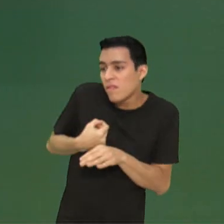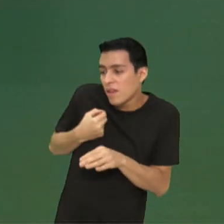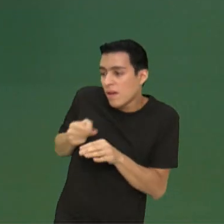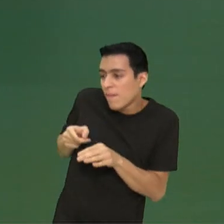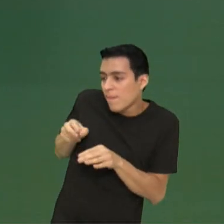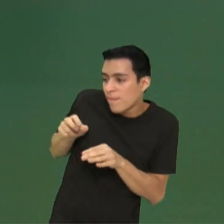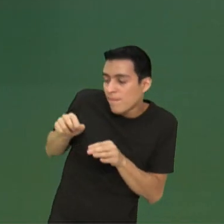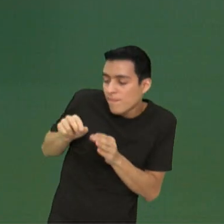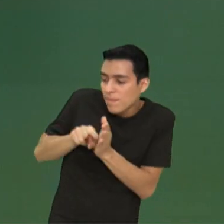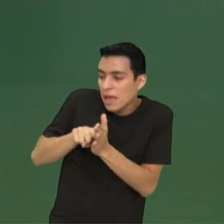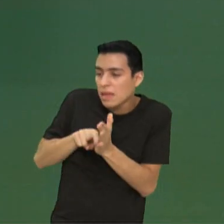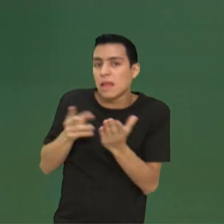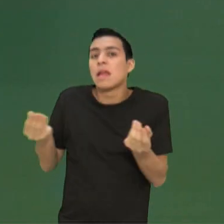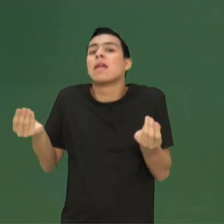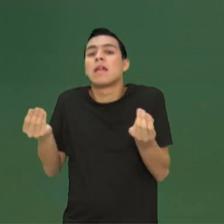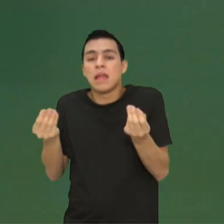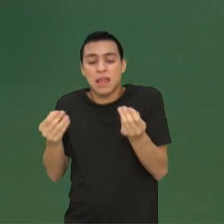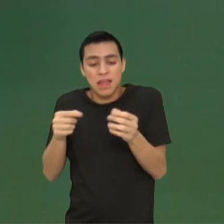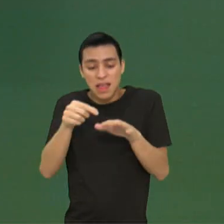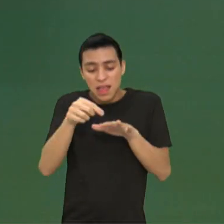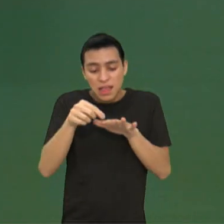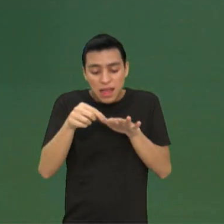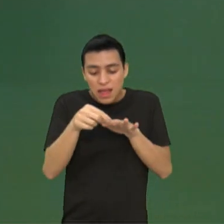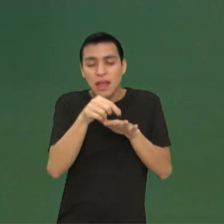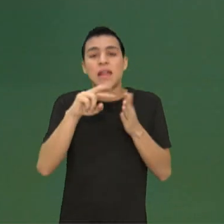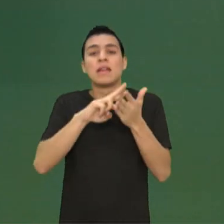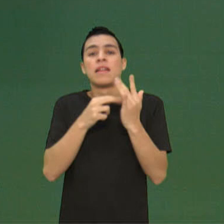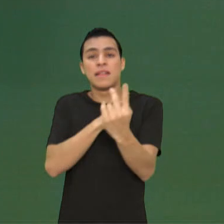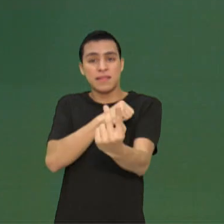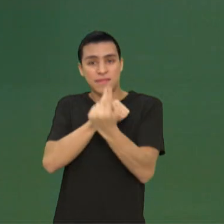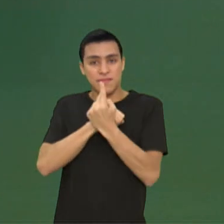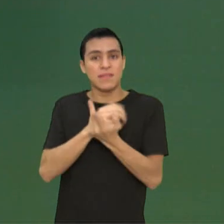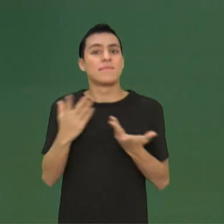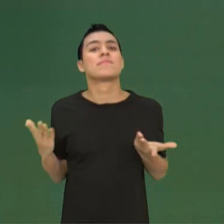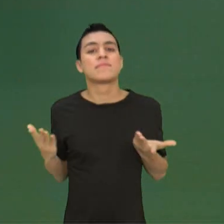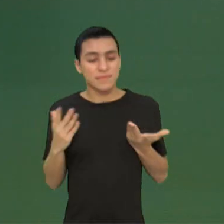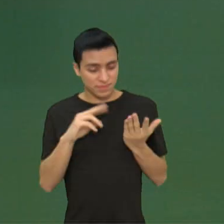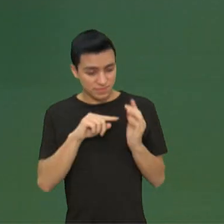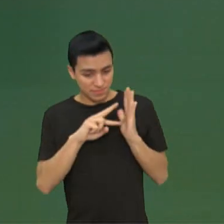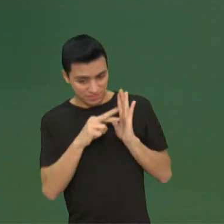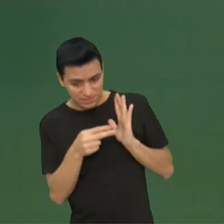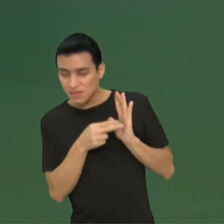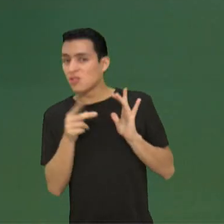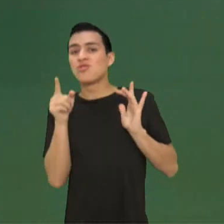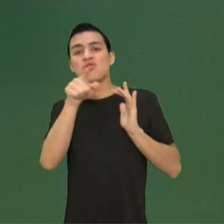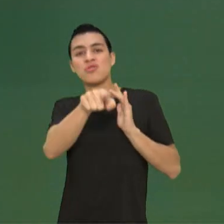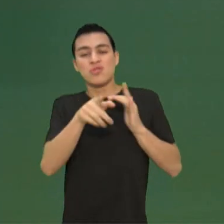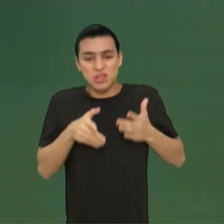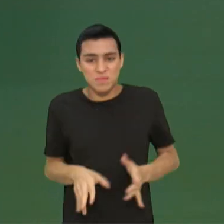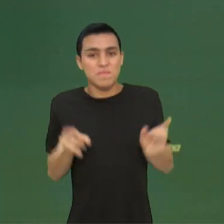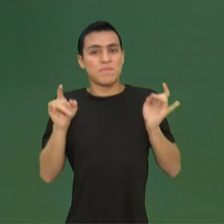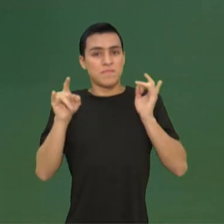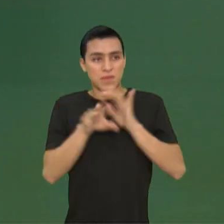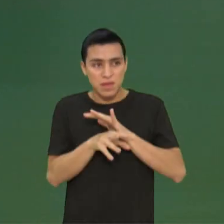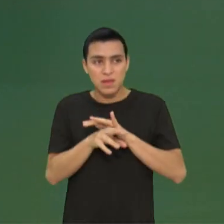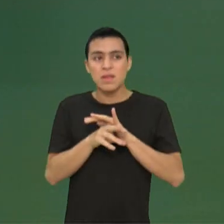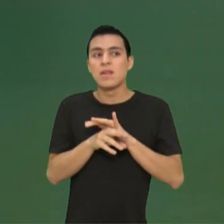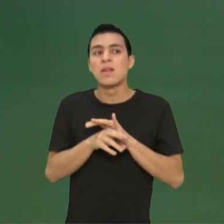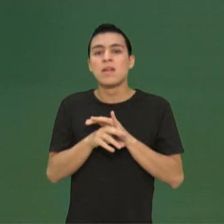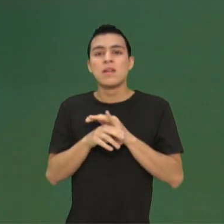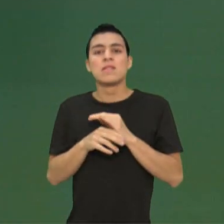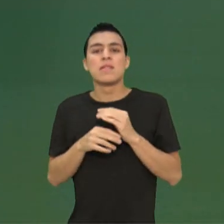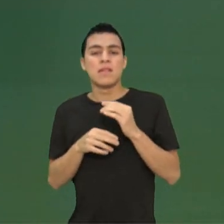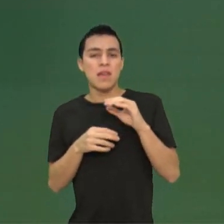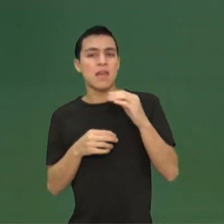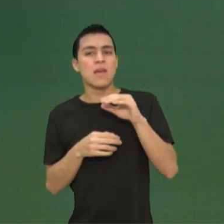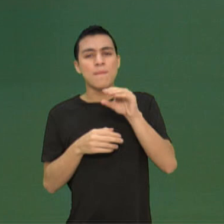bactéria. A pele é um sistema de defesa e é um sistema desde que você nasce. As mucosas, o fato do interior da